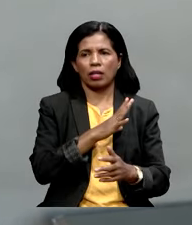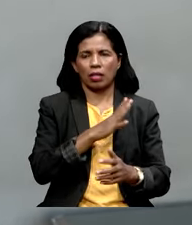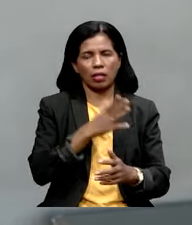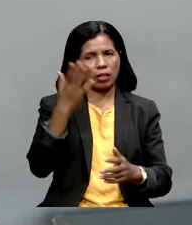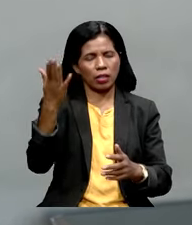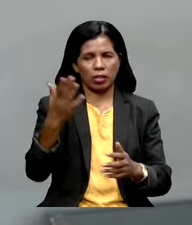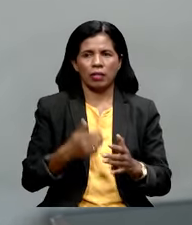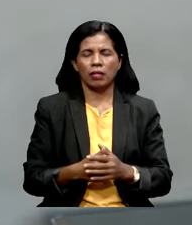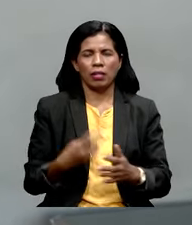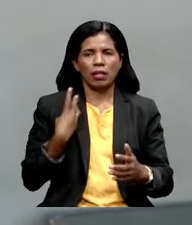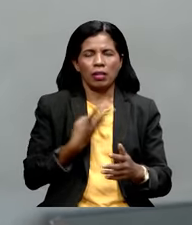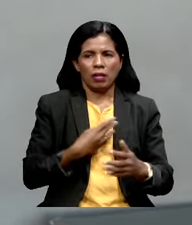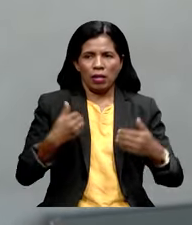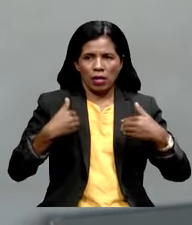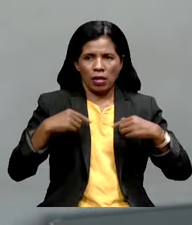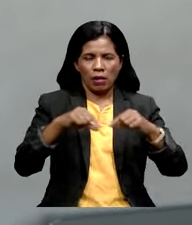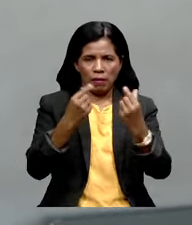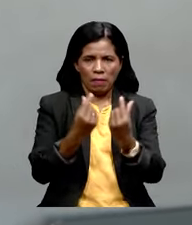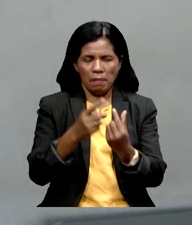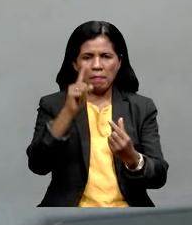uma equipa aí da própria